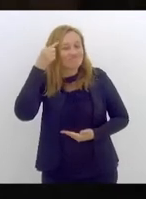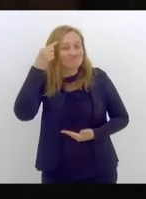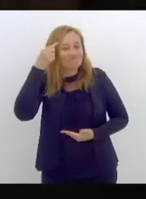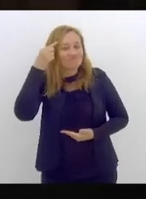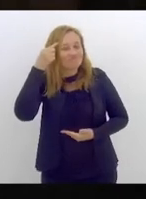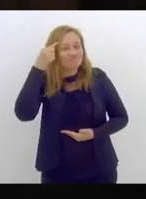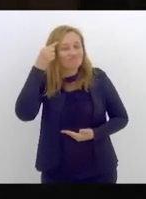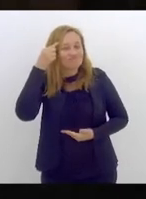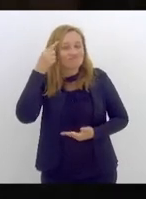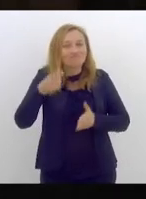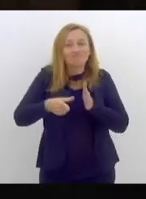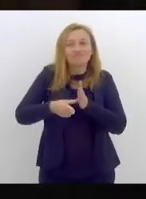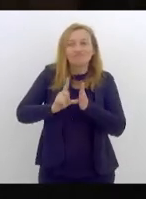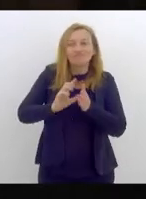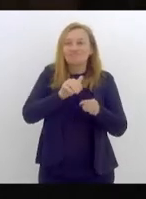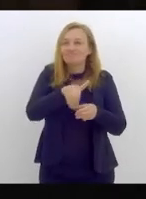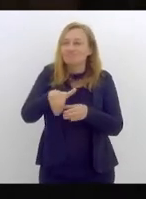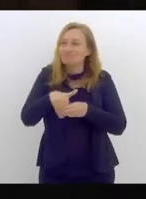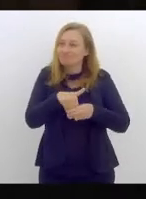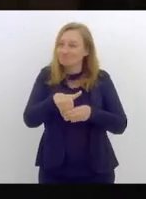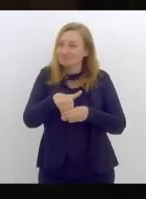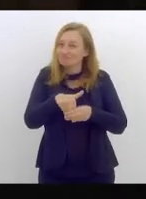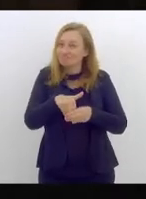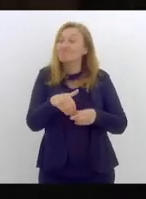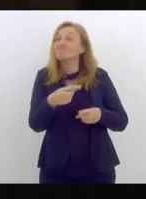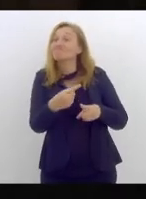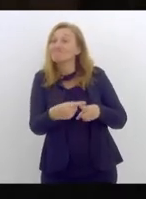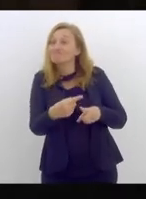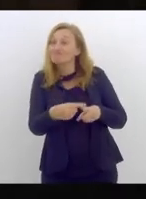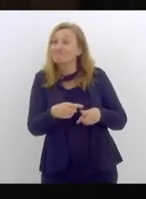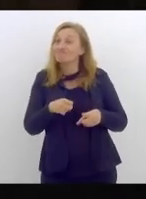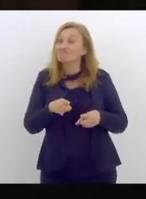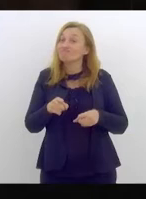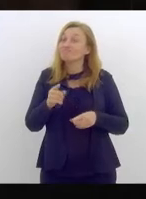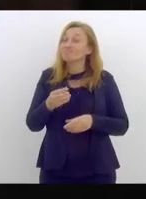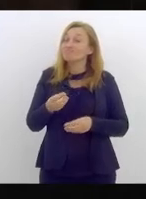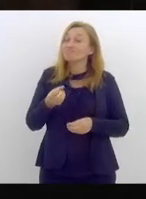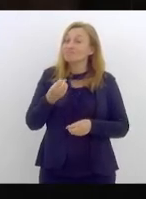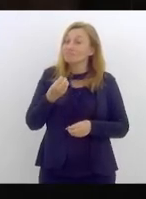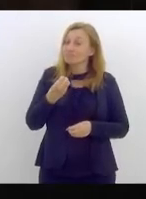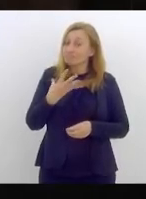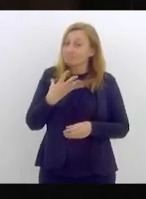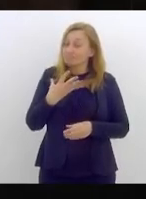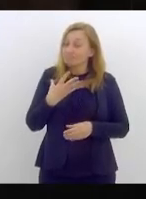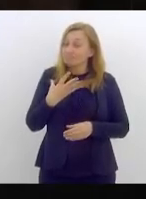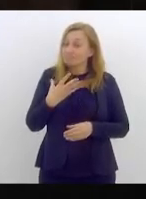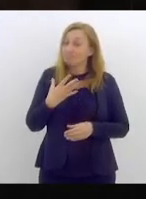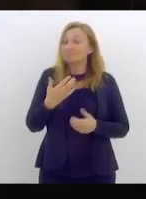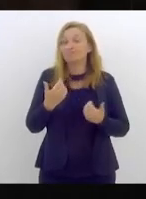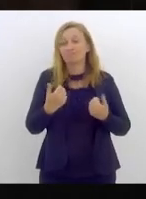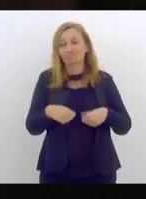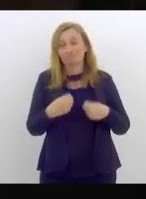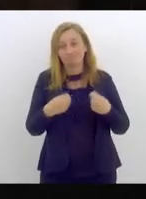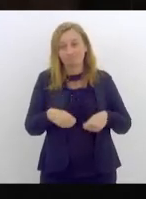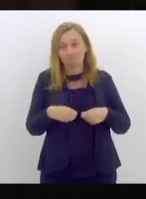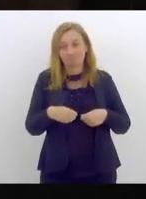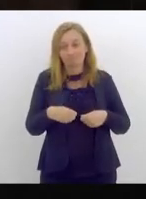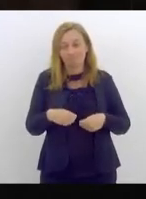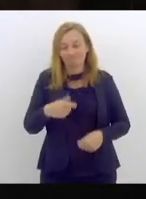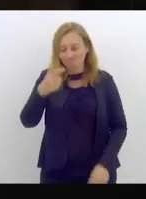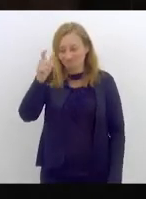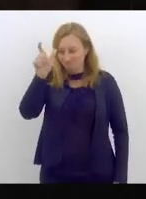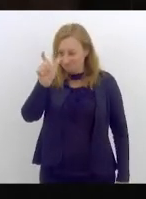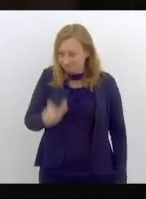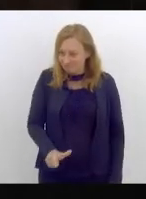Pense antes de dar o seu voto porque para ele ser bem dado terá que ser na